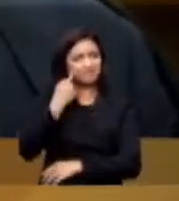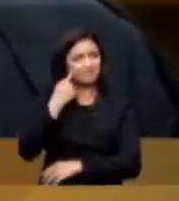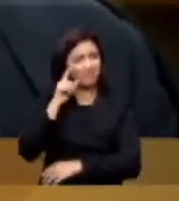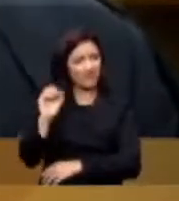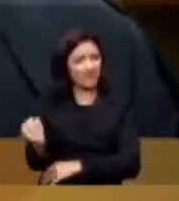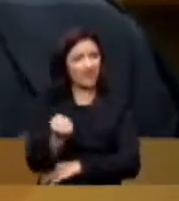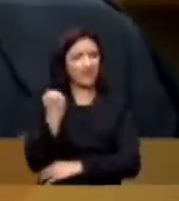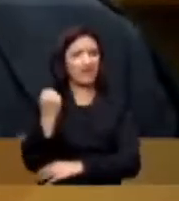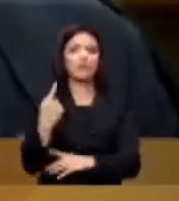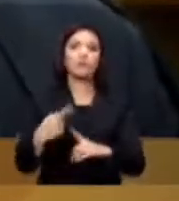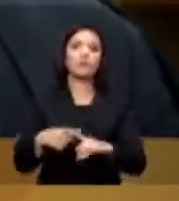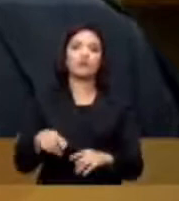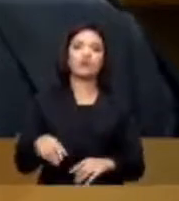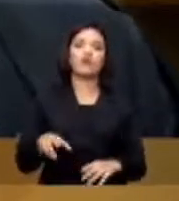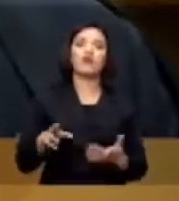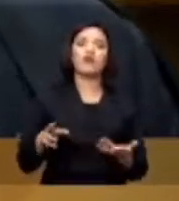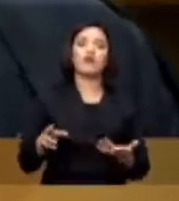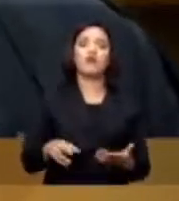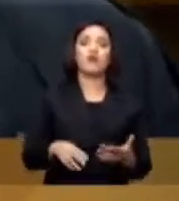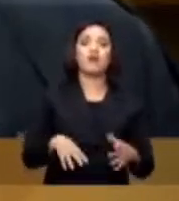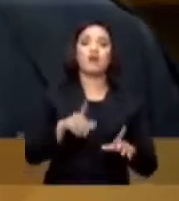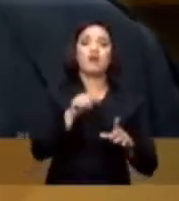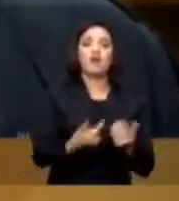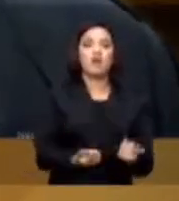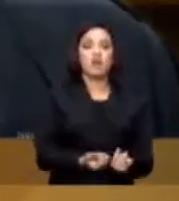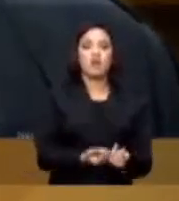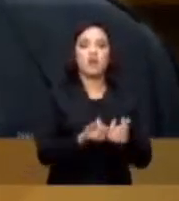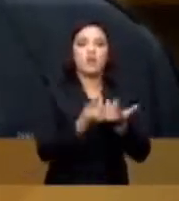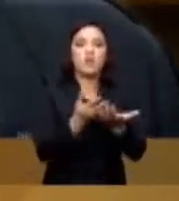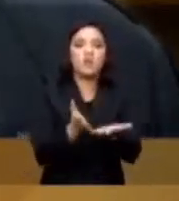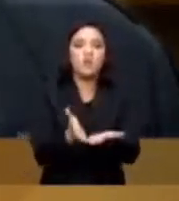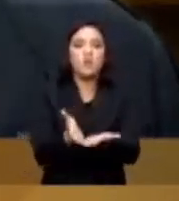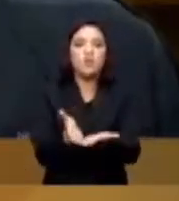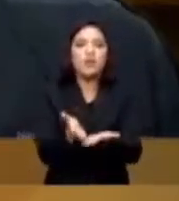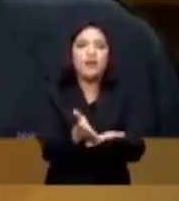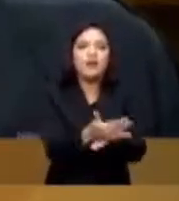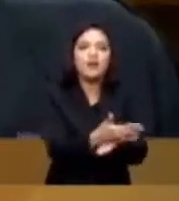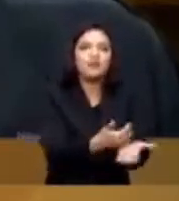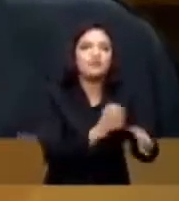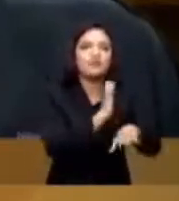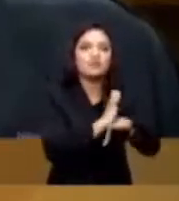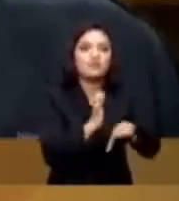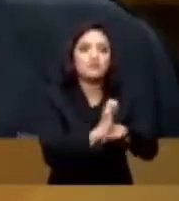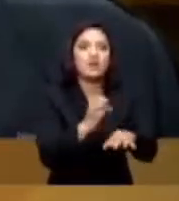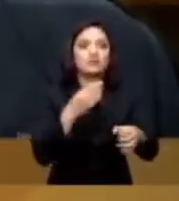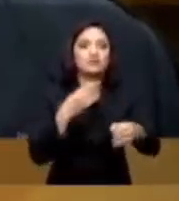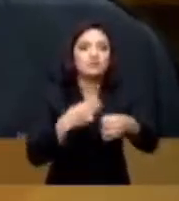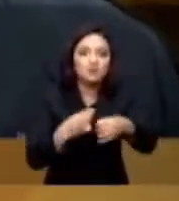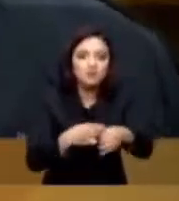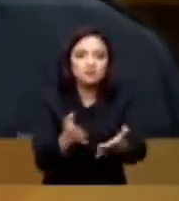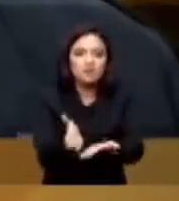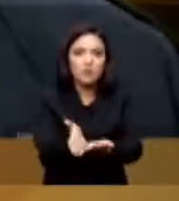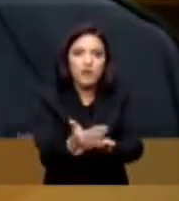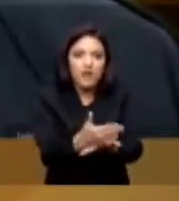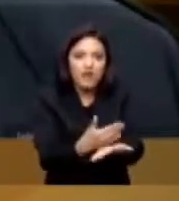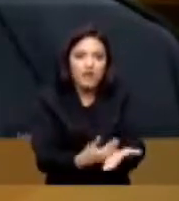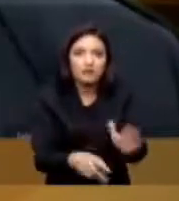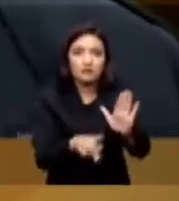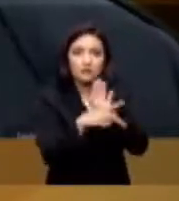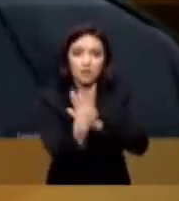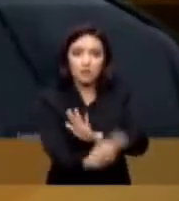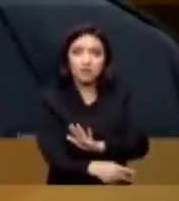a União invadiu o patrimônio e a renda de estados e municípios criando dispensando